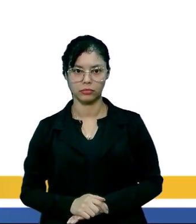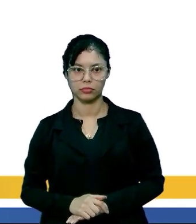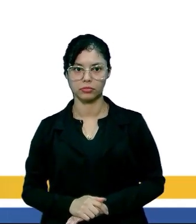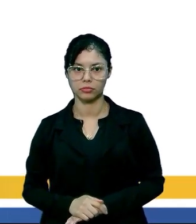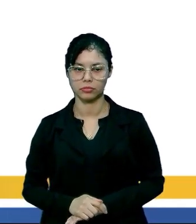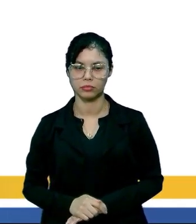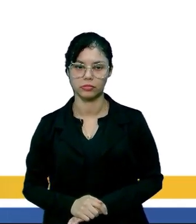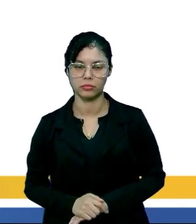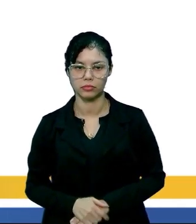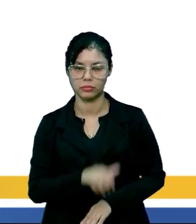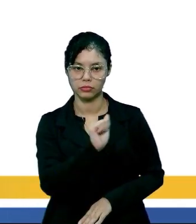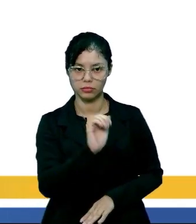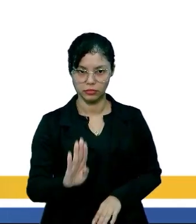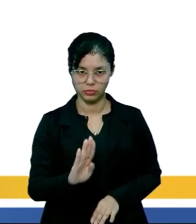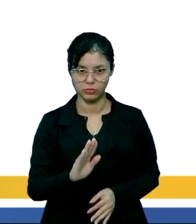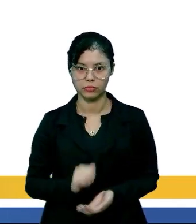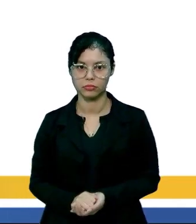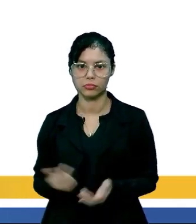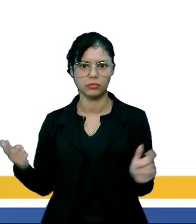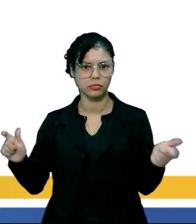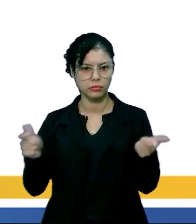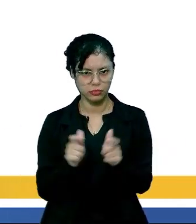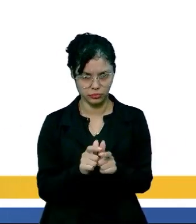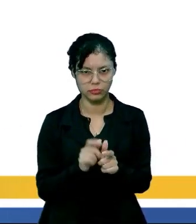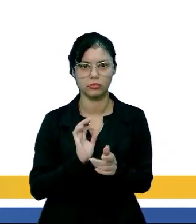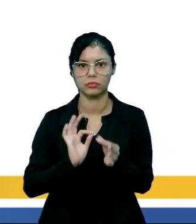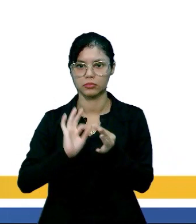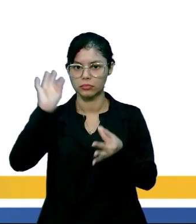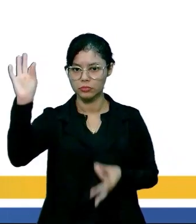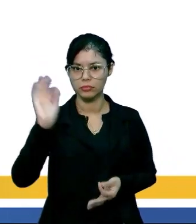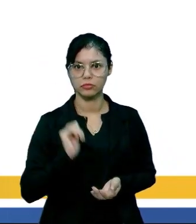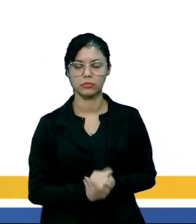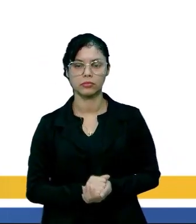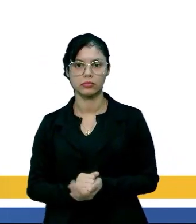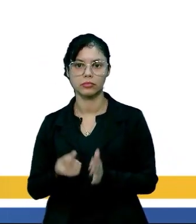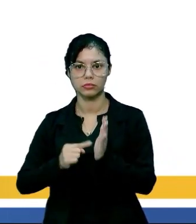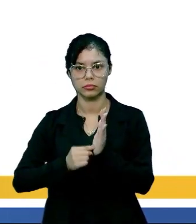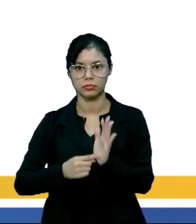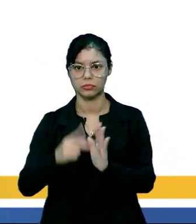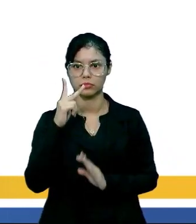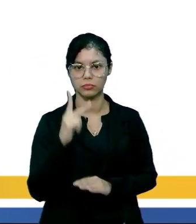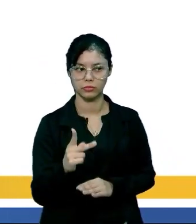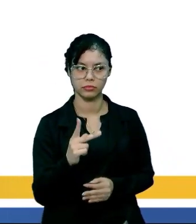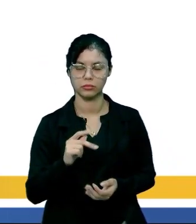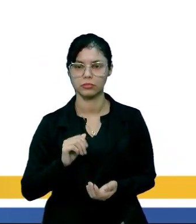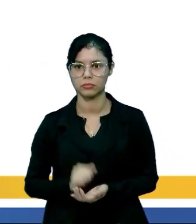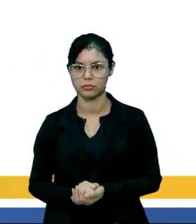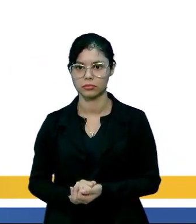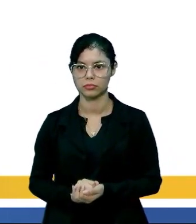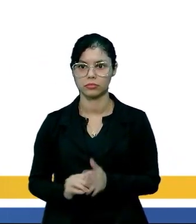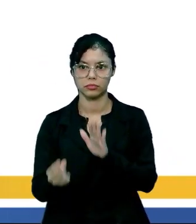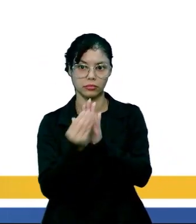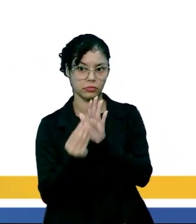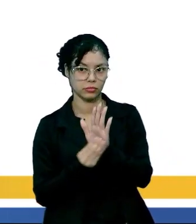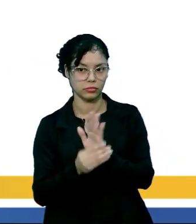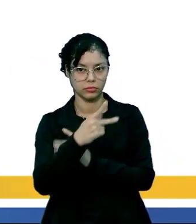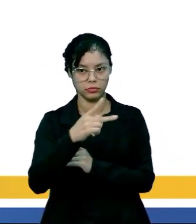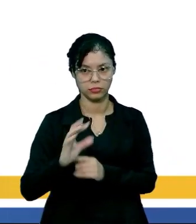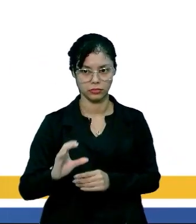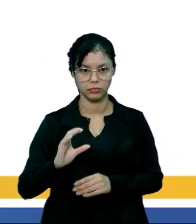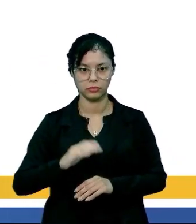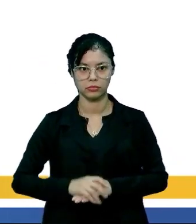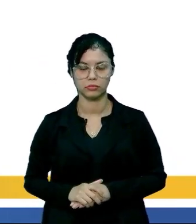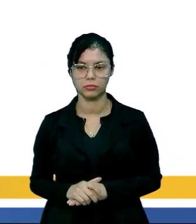da semirreta AB, a menor distância entre o barco e o ponto P será dada